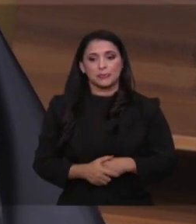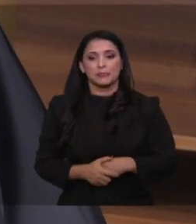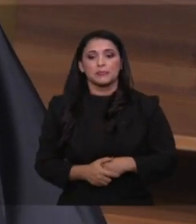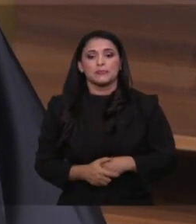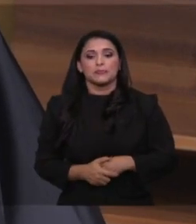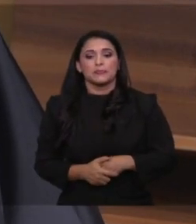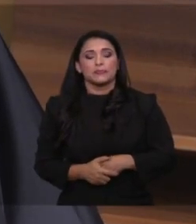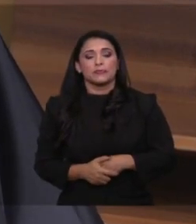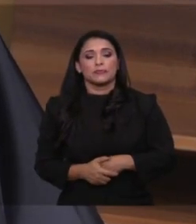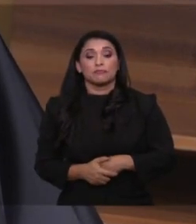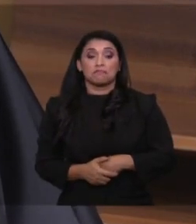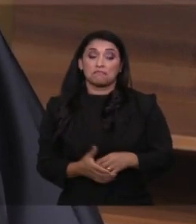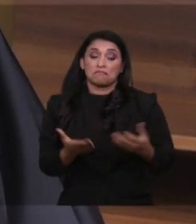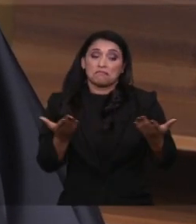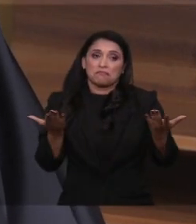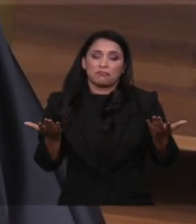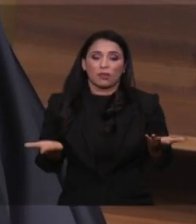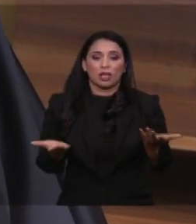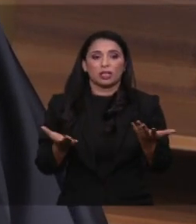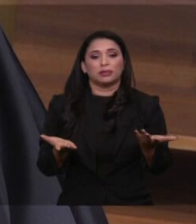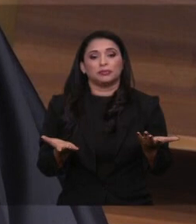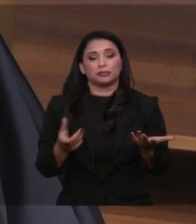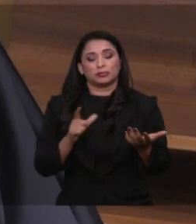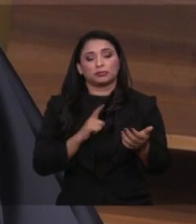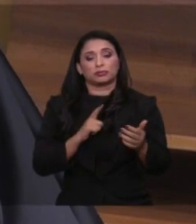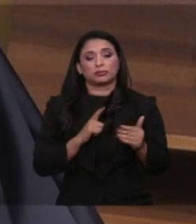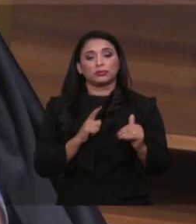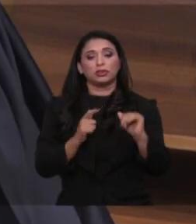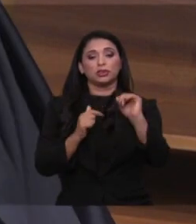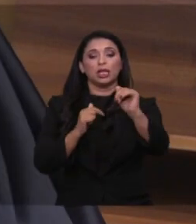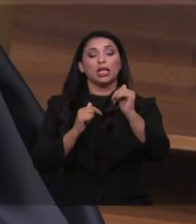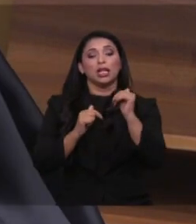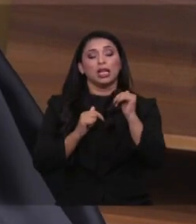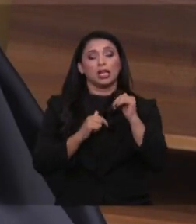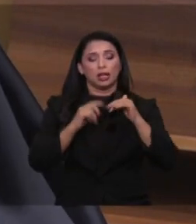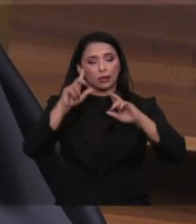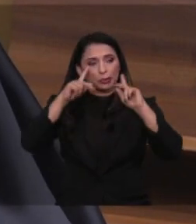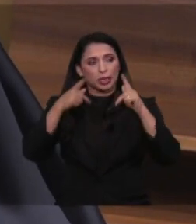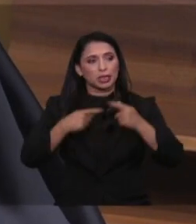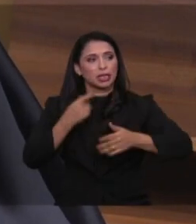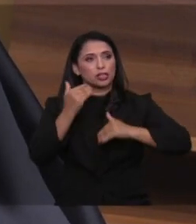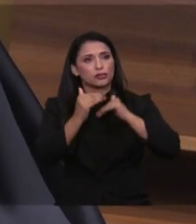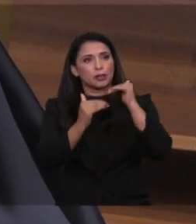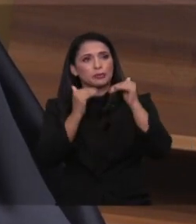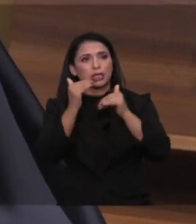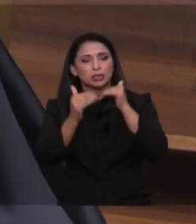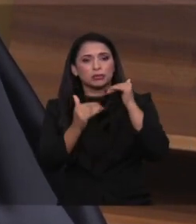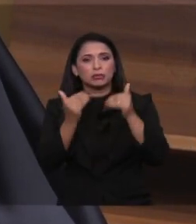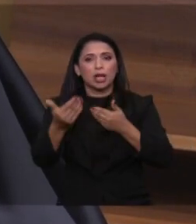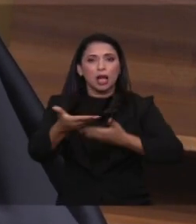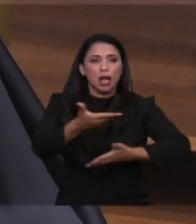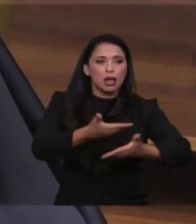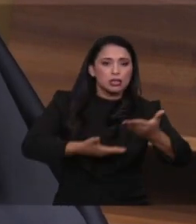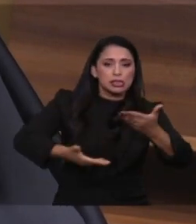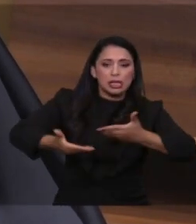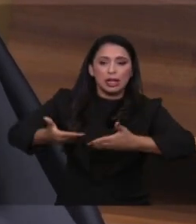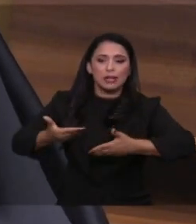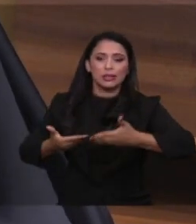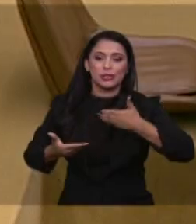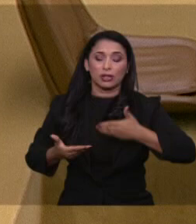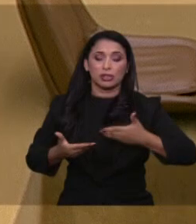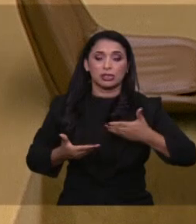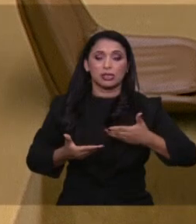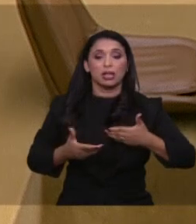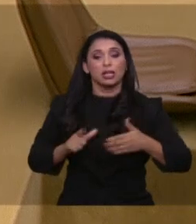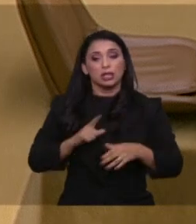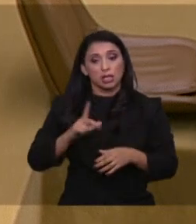Mas a natureza é de um progresso nas relações humanas. E não há dúvida de que a